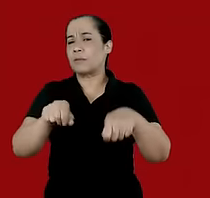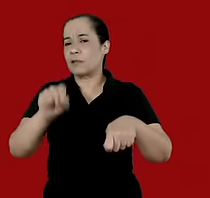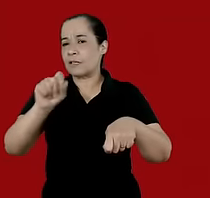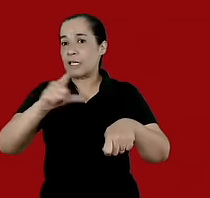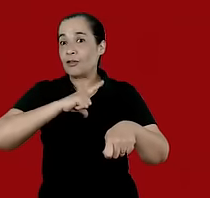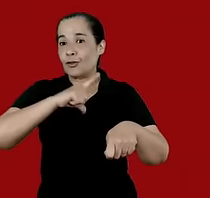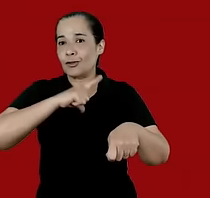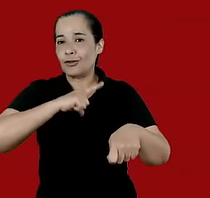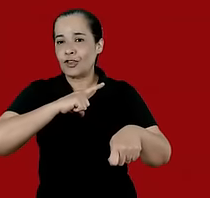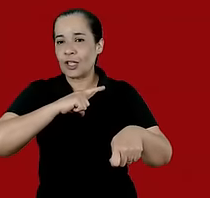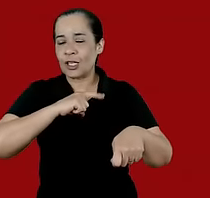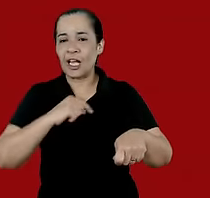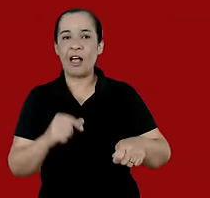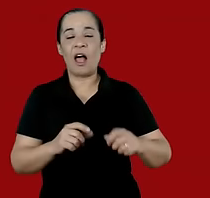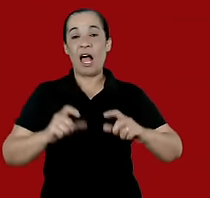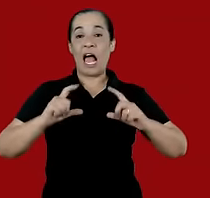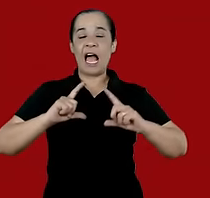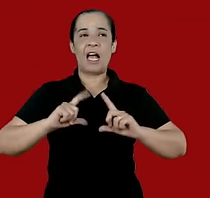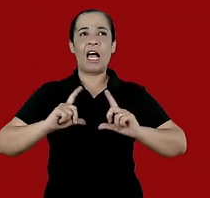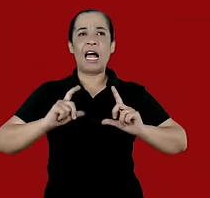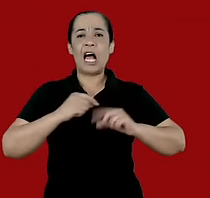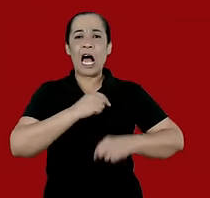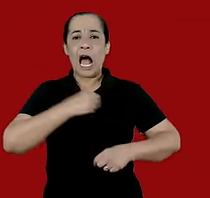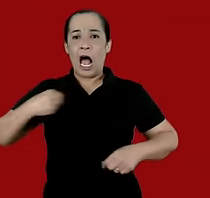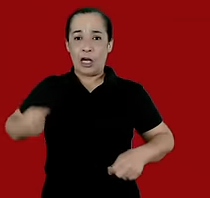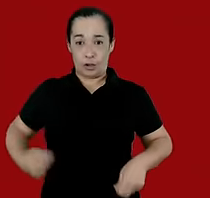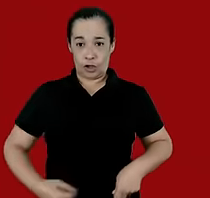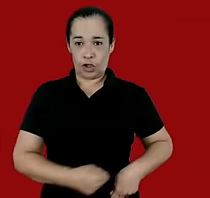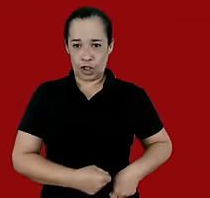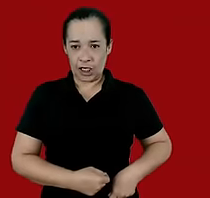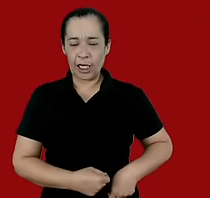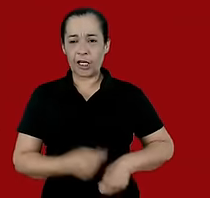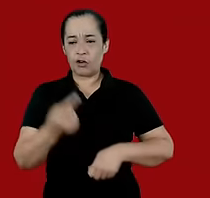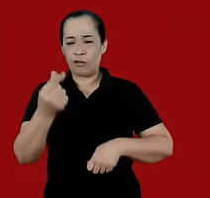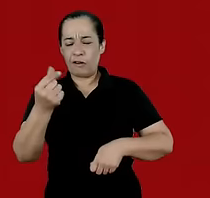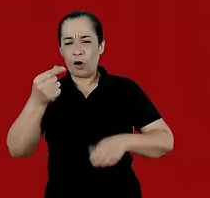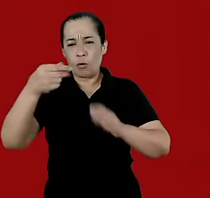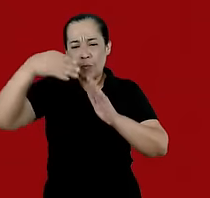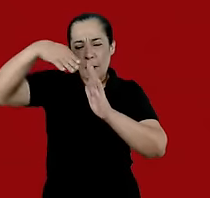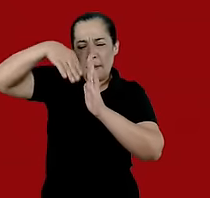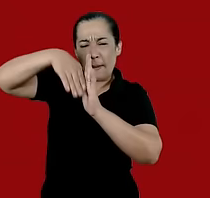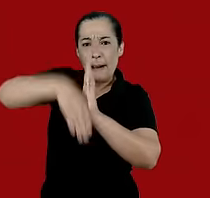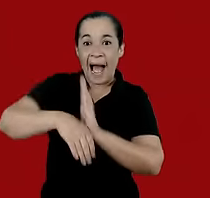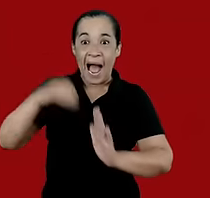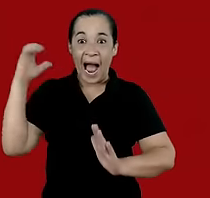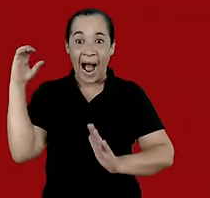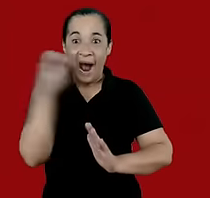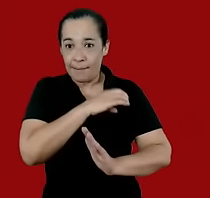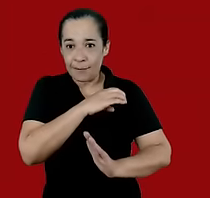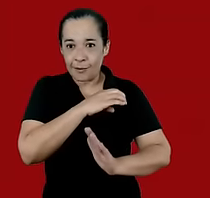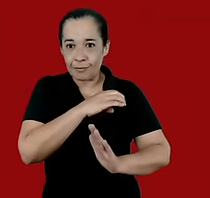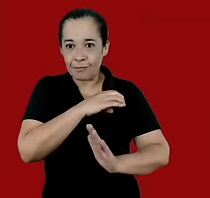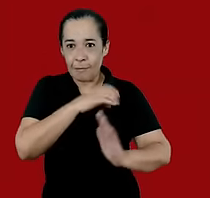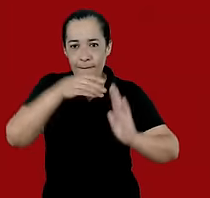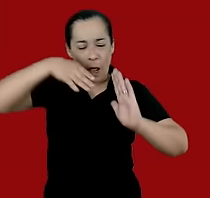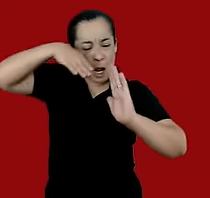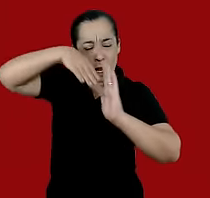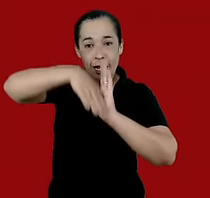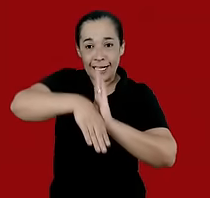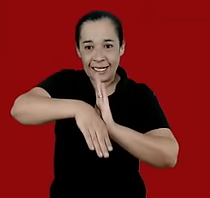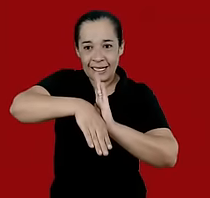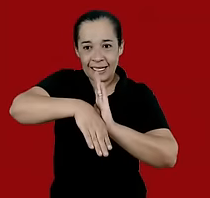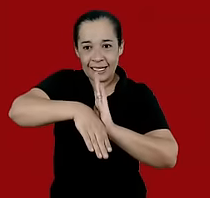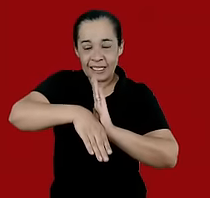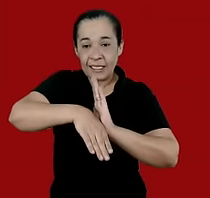desaceleração da China os comodes iam cair mais rapidamente e com a queda de comó mais rápido você ia também acentuar esse